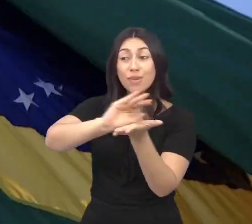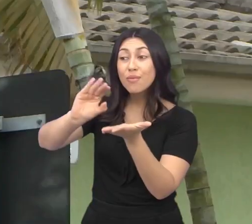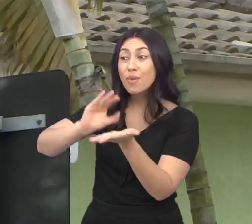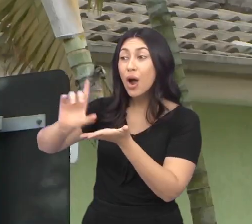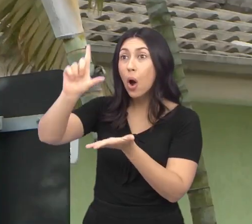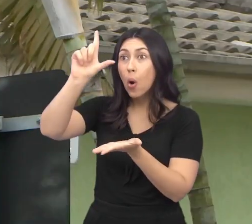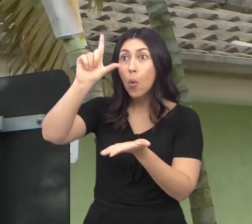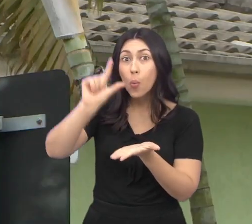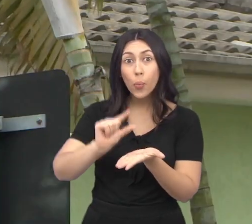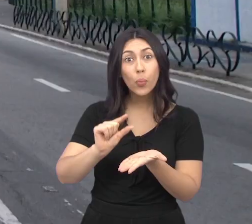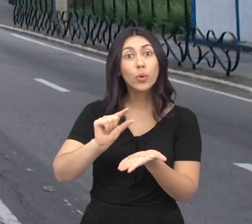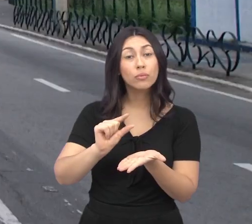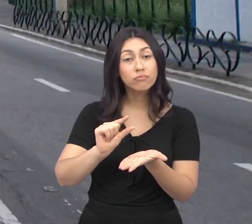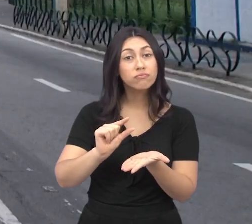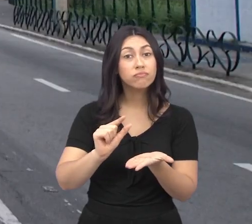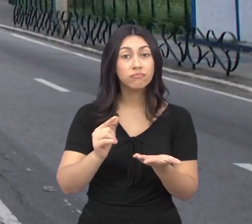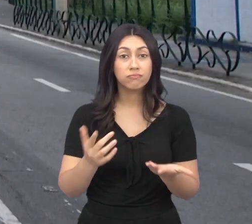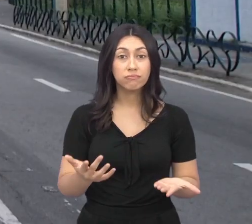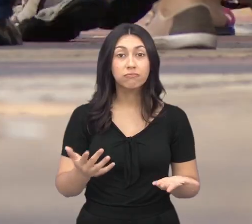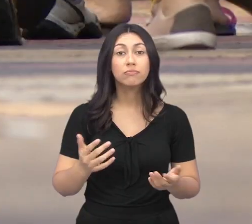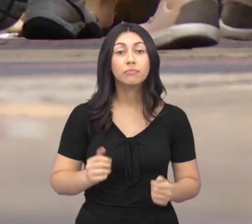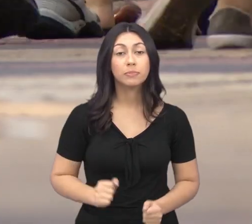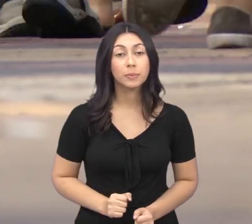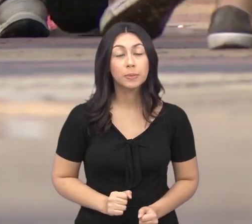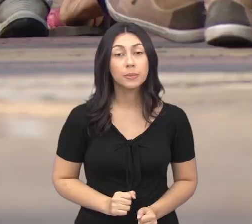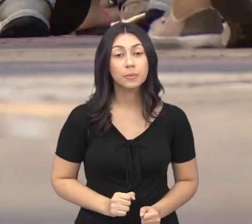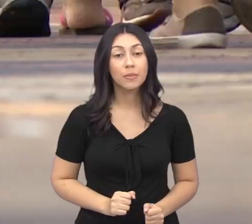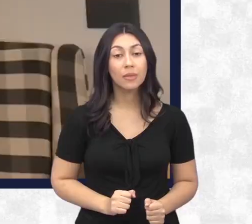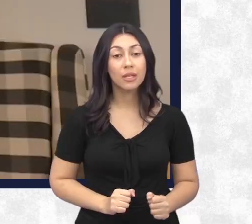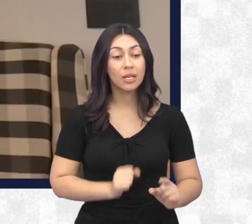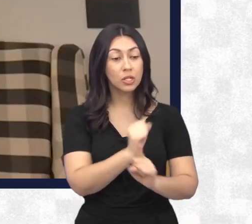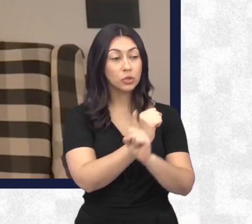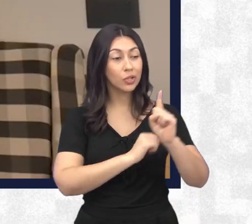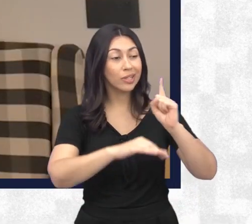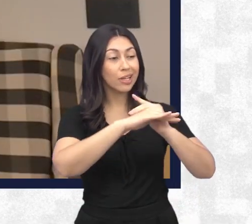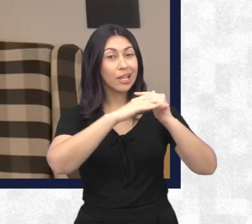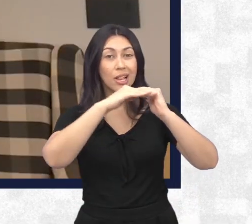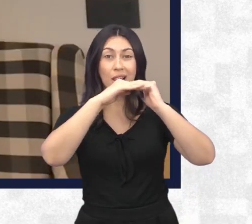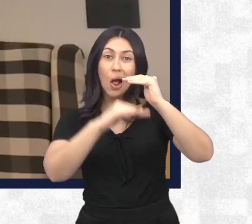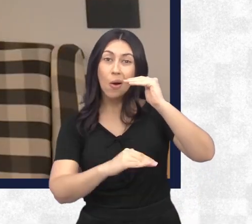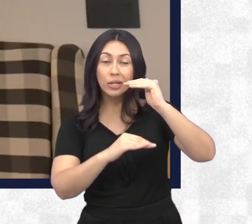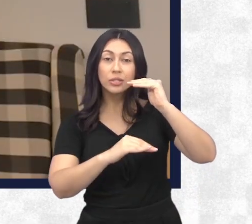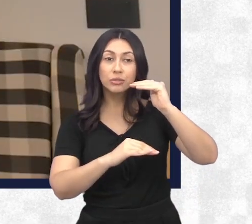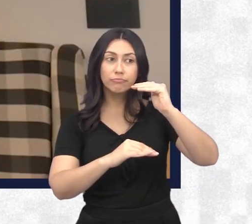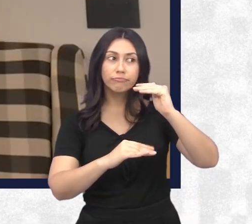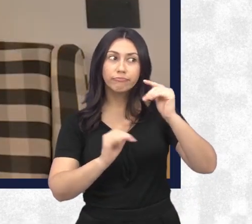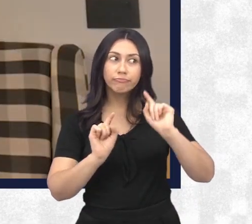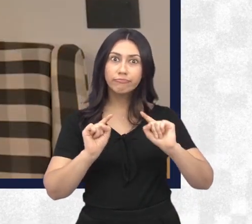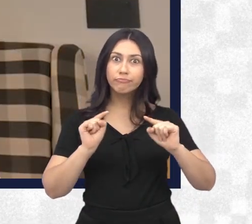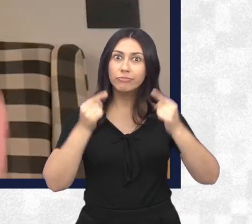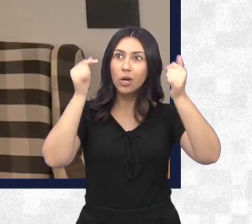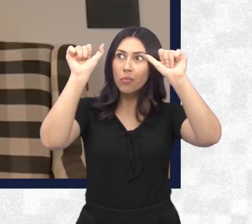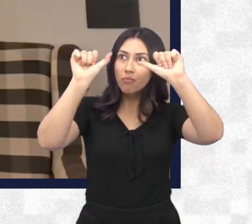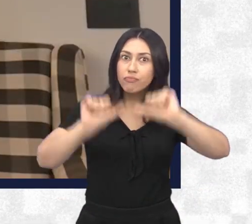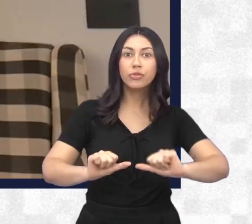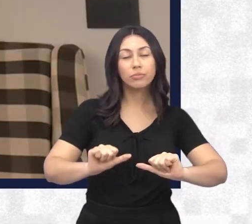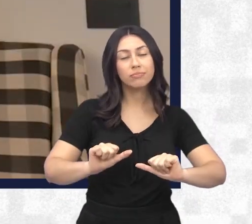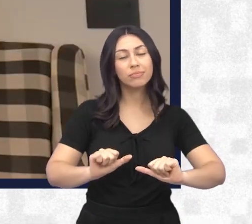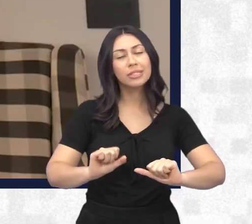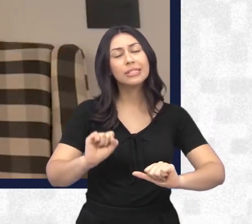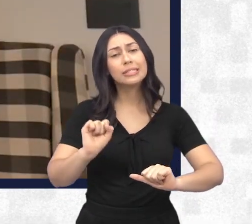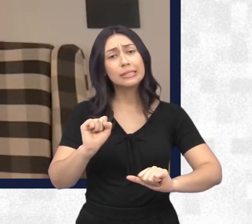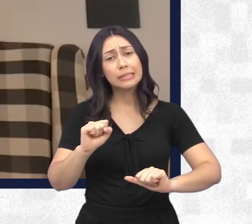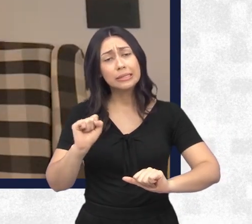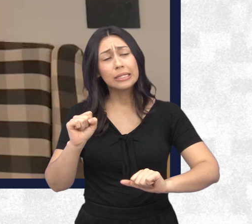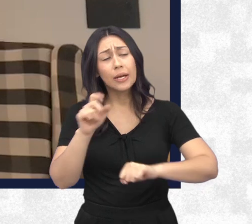para as áreas de saúde, infraestrutura e social. A desigualdade social acaba se desenvolvendo, aumentando, né?